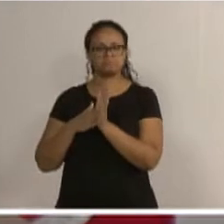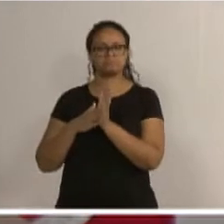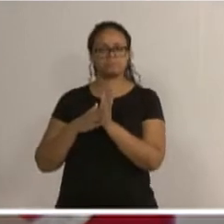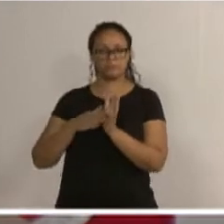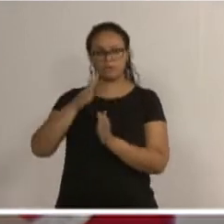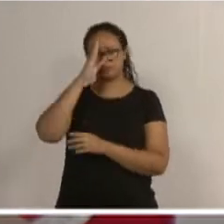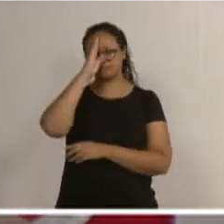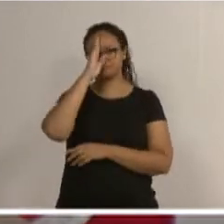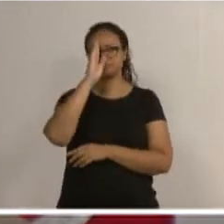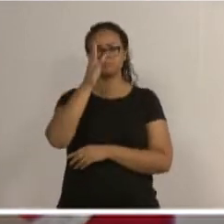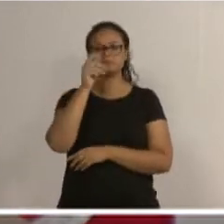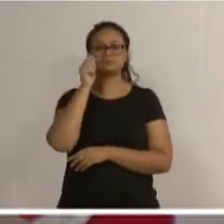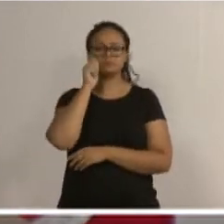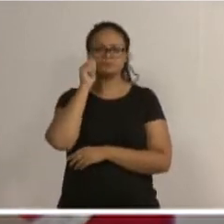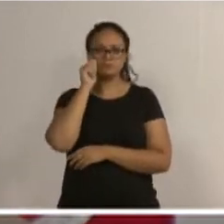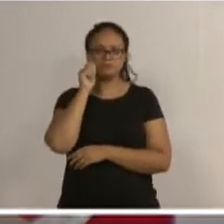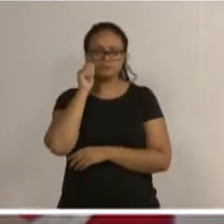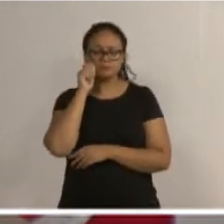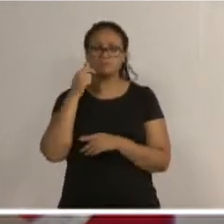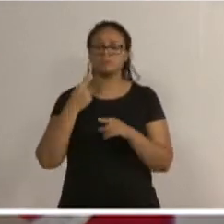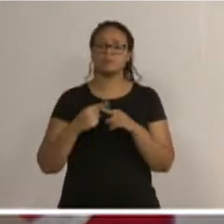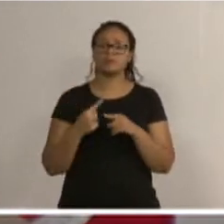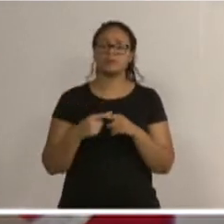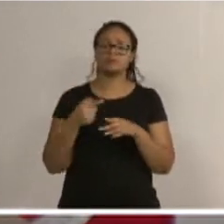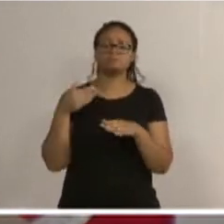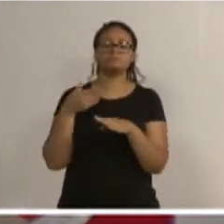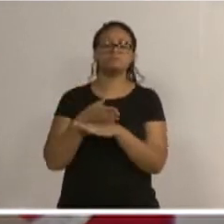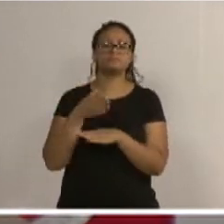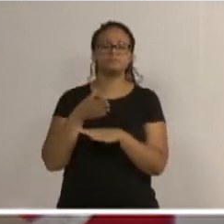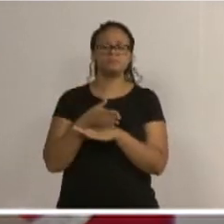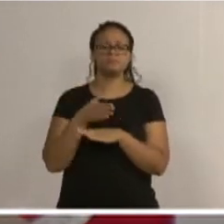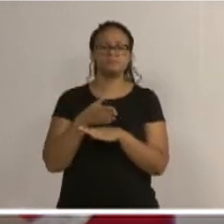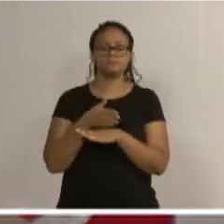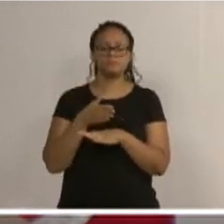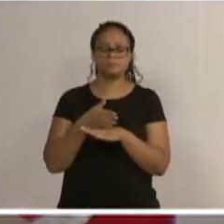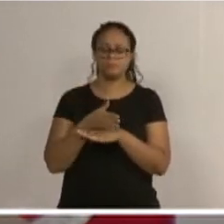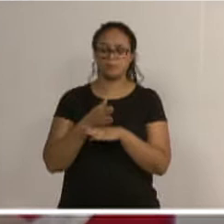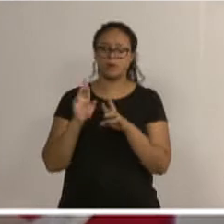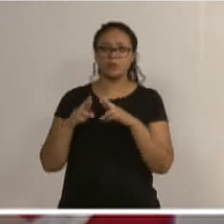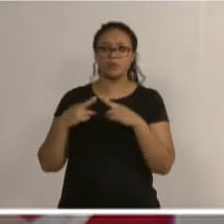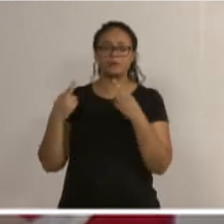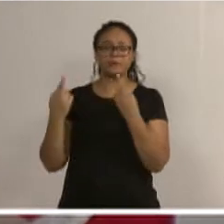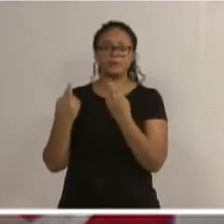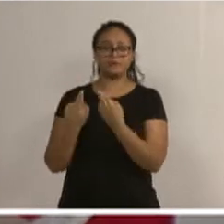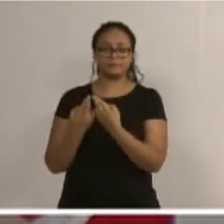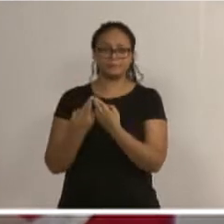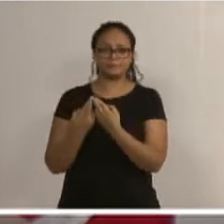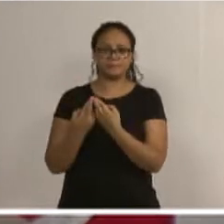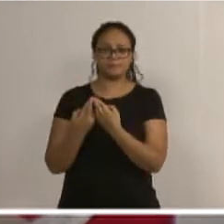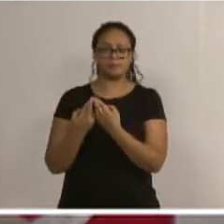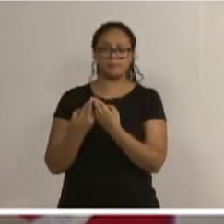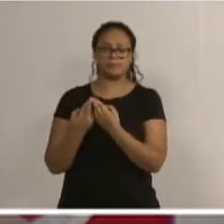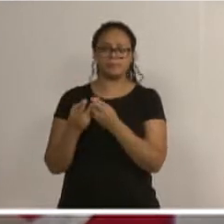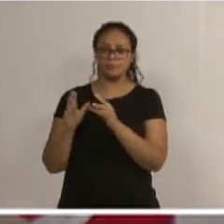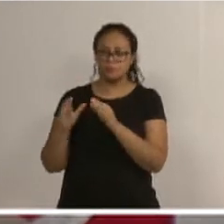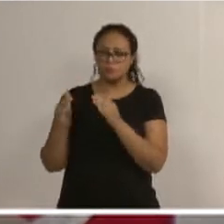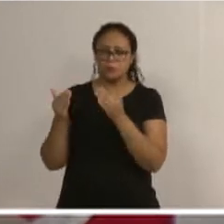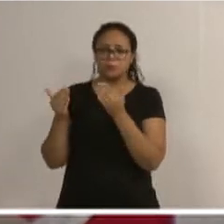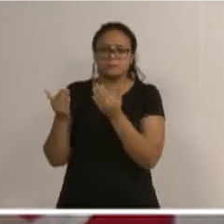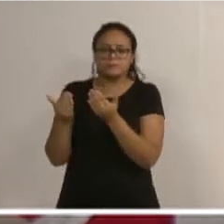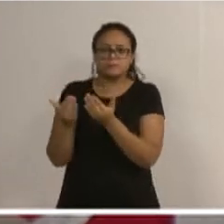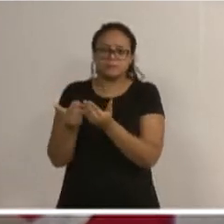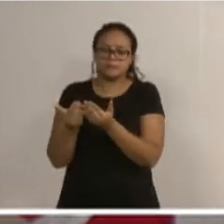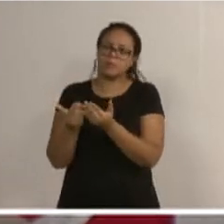Vieira, que após a participação da reunião da Comissão Especial